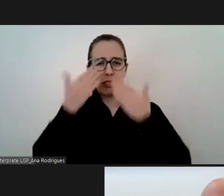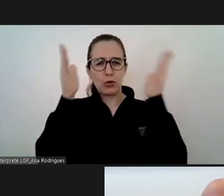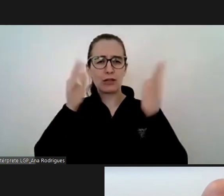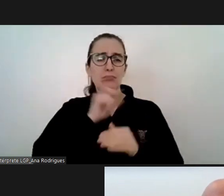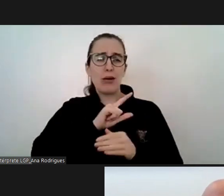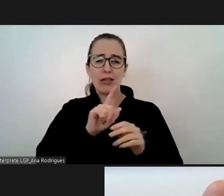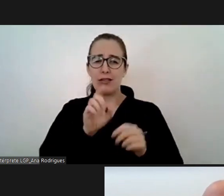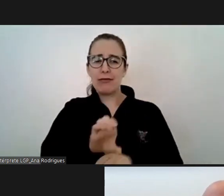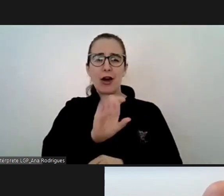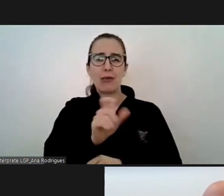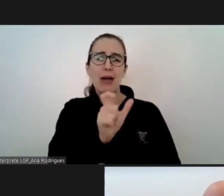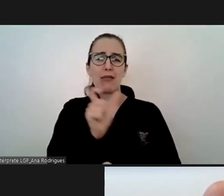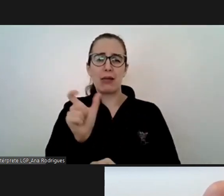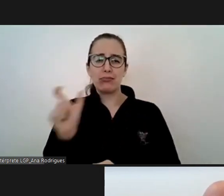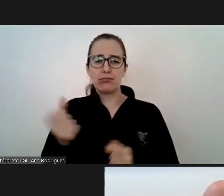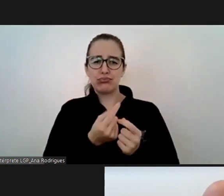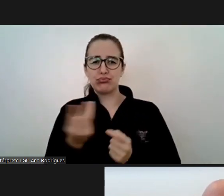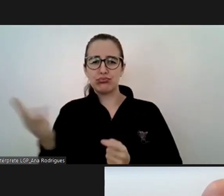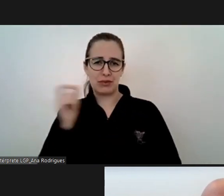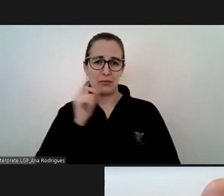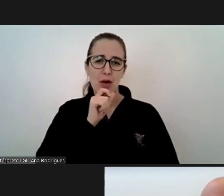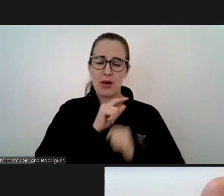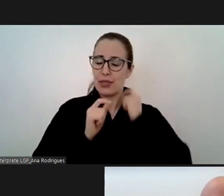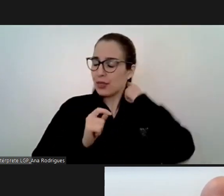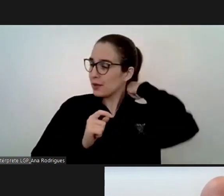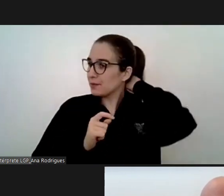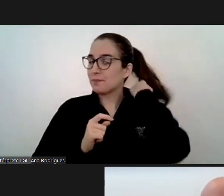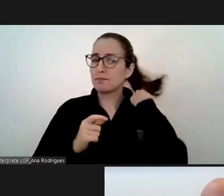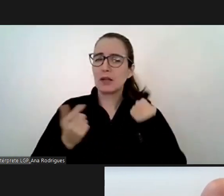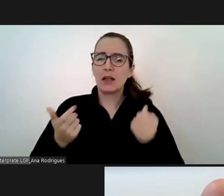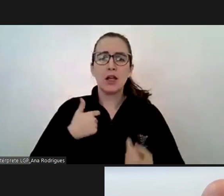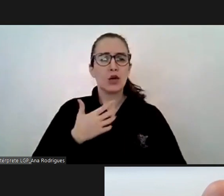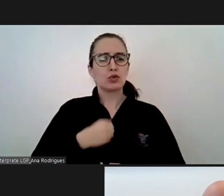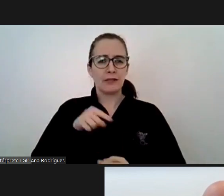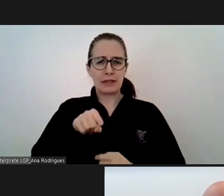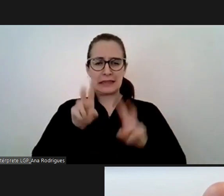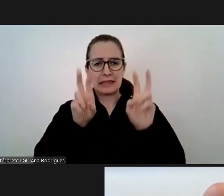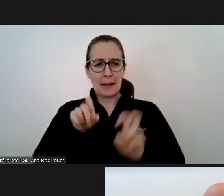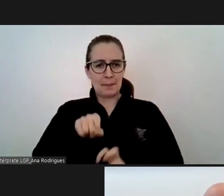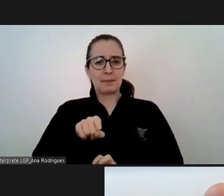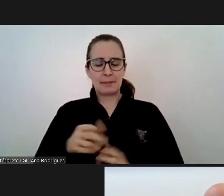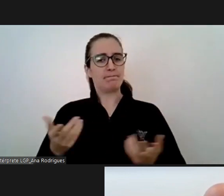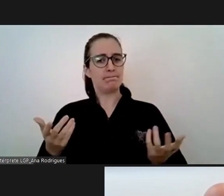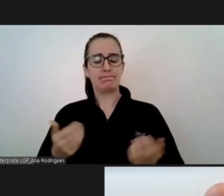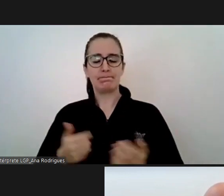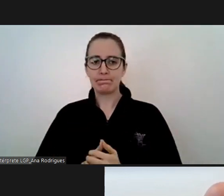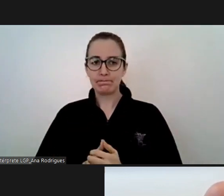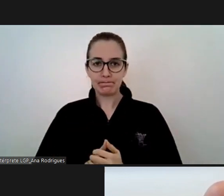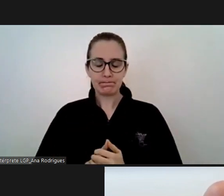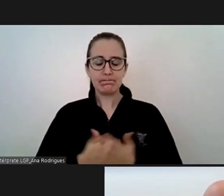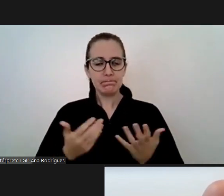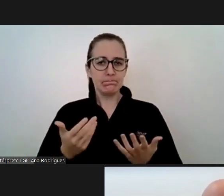modos. E eu gostaria de pegar neste tema, neste mote, digamos assim, e